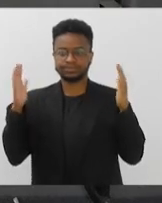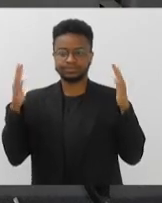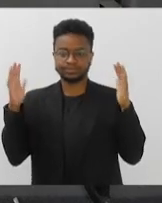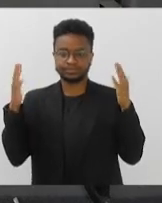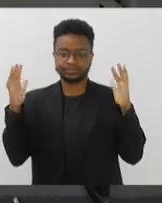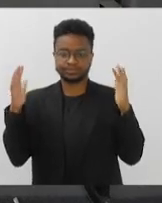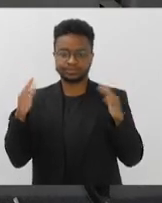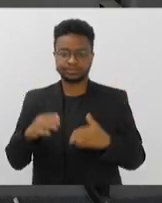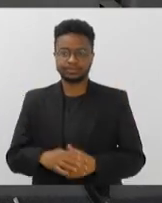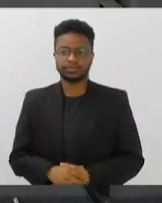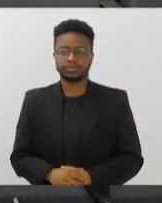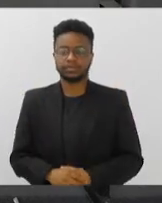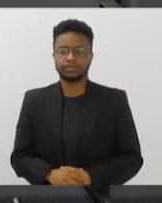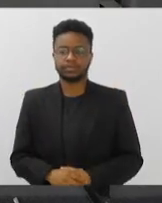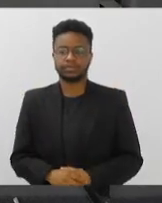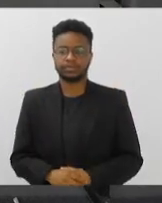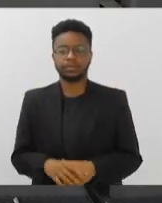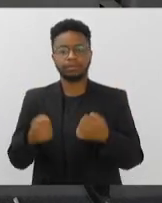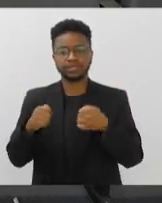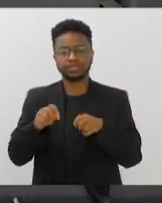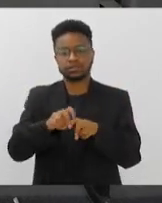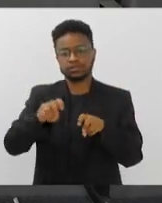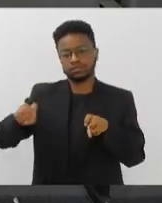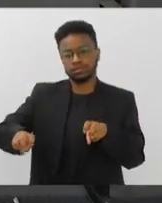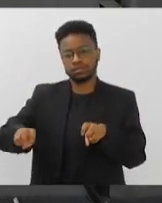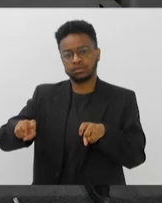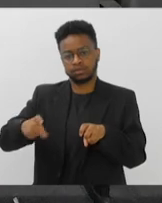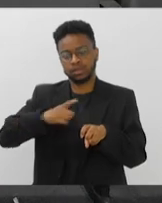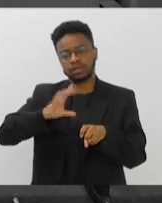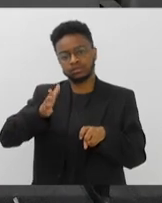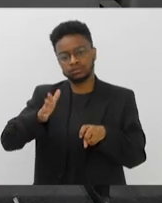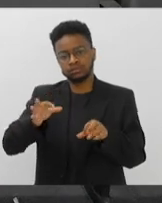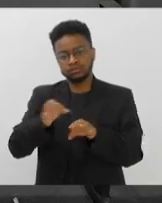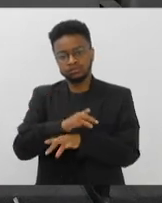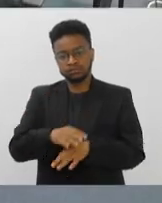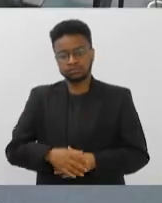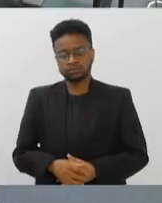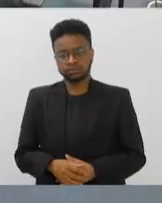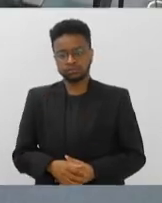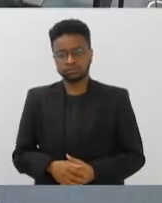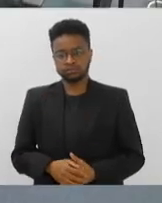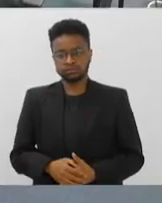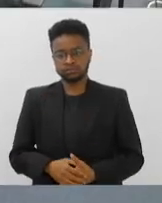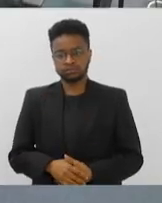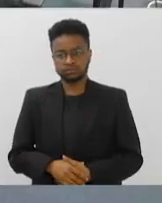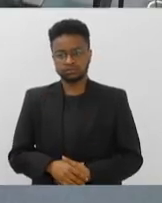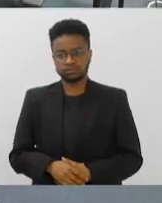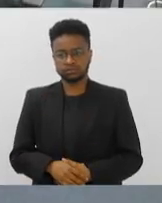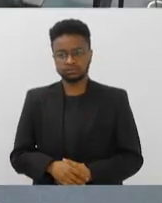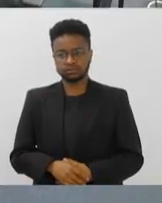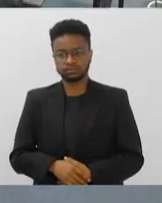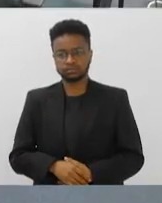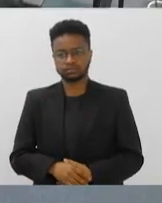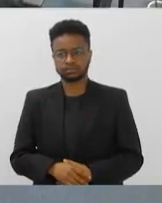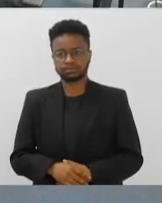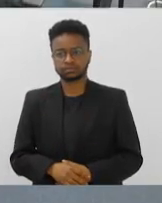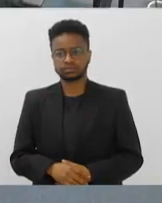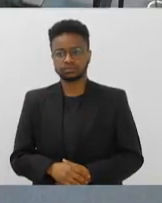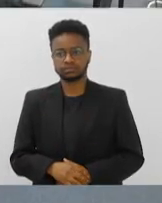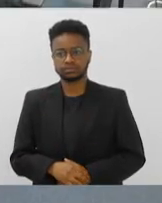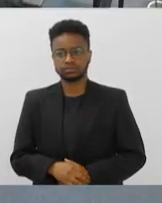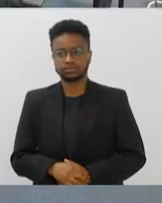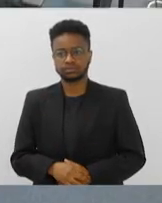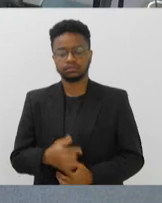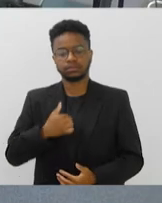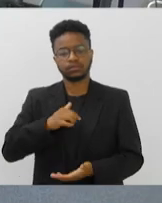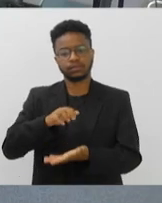É tem que trazer uma cadeirinha aqui que eu botei Ah já tem a cadeirinha dela aí já do lado do gostaria de registrar aqui